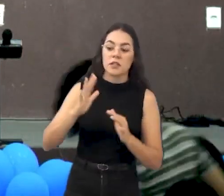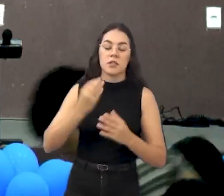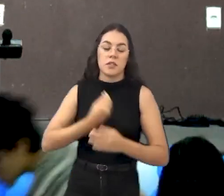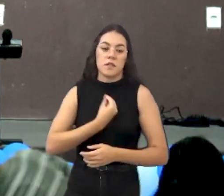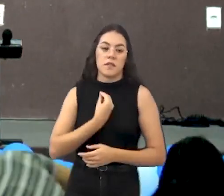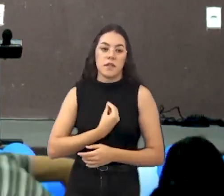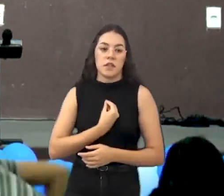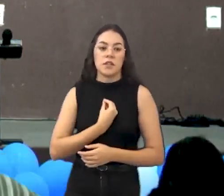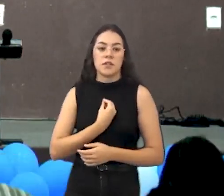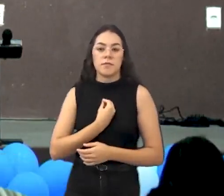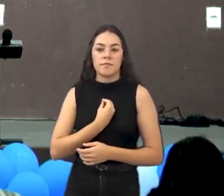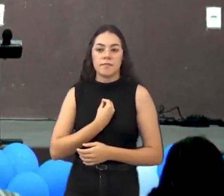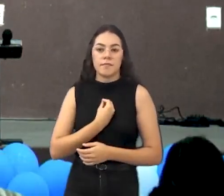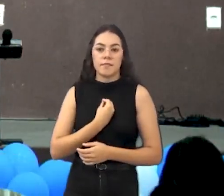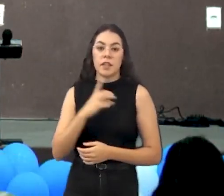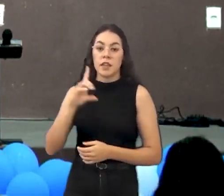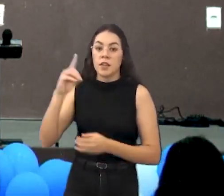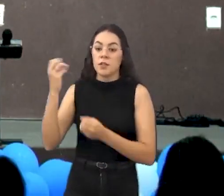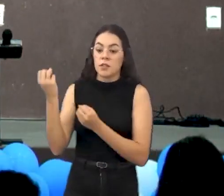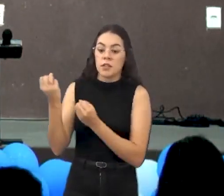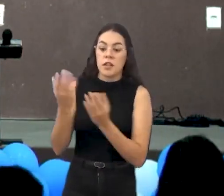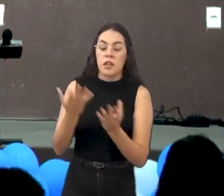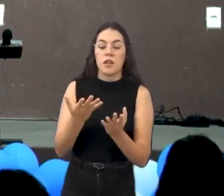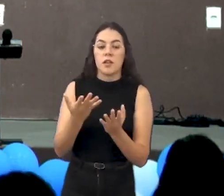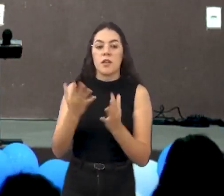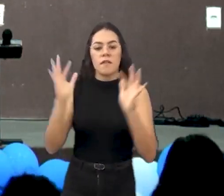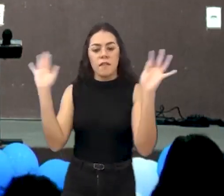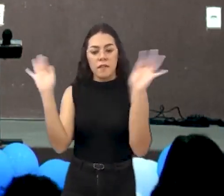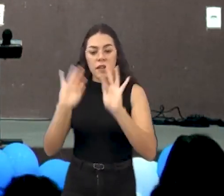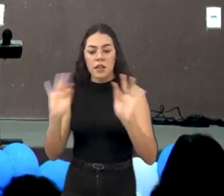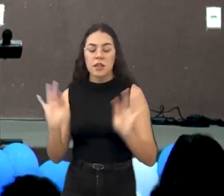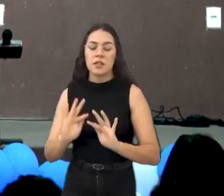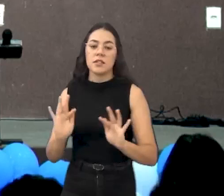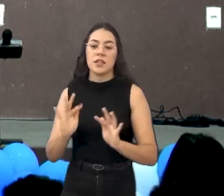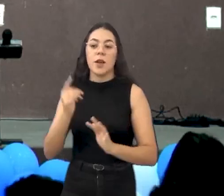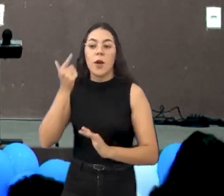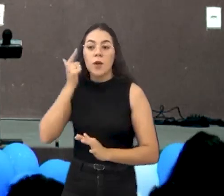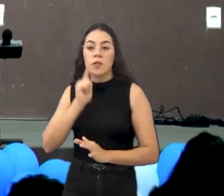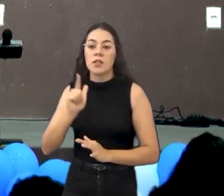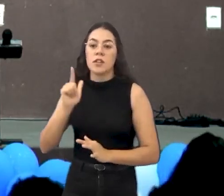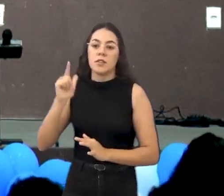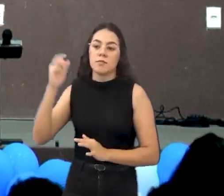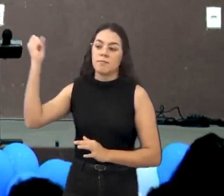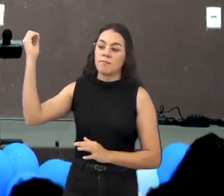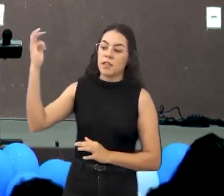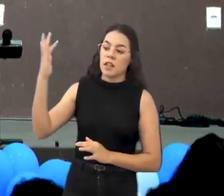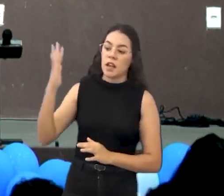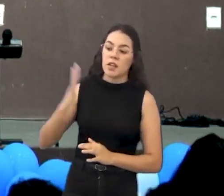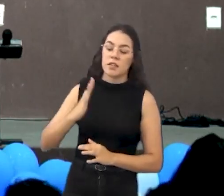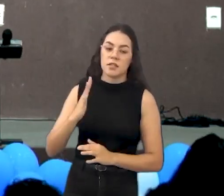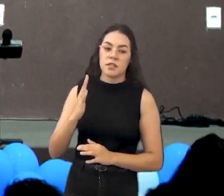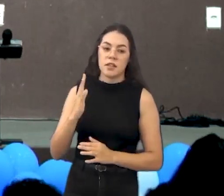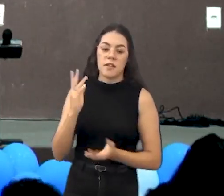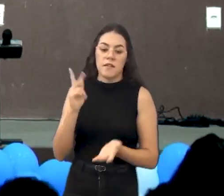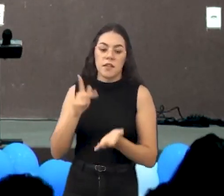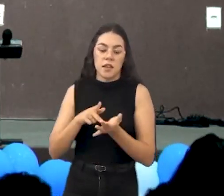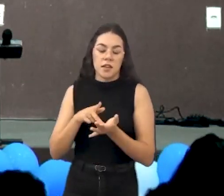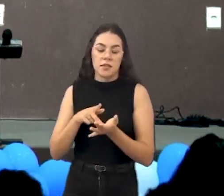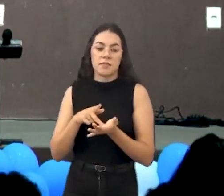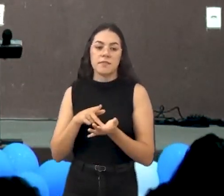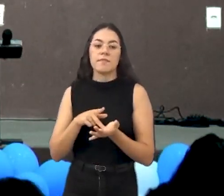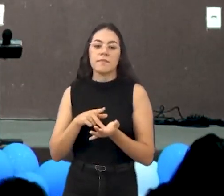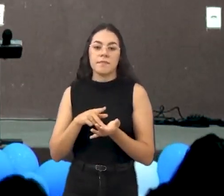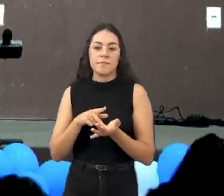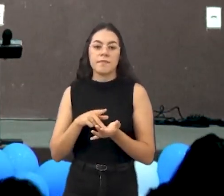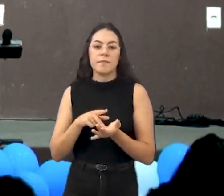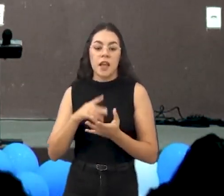graça. São bem-aventurados, são felizes, porque foram alcançados pela verdade. São aqueles